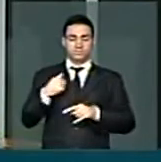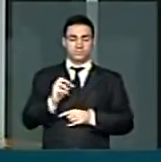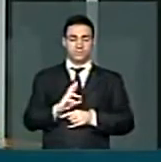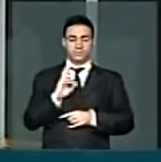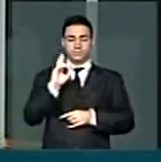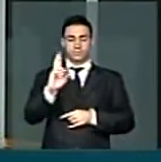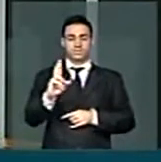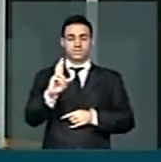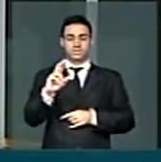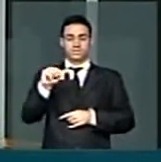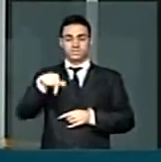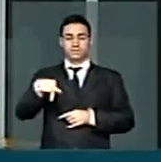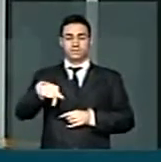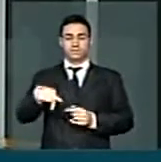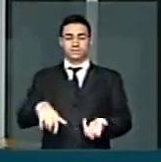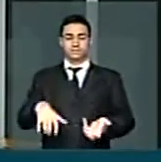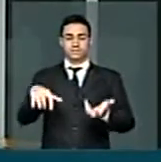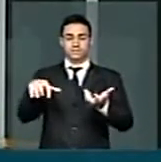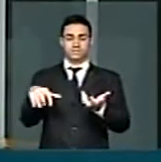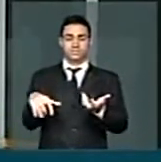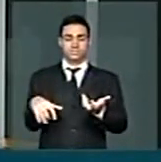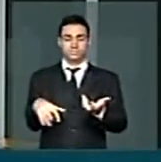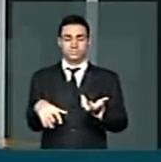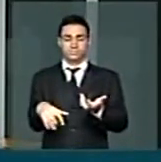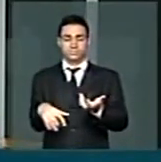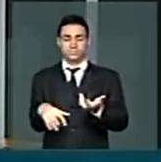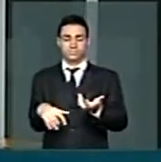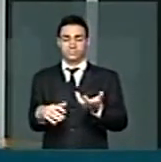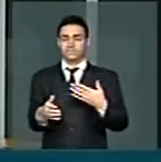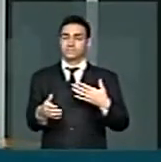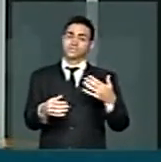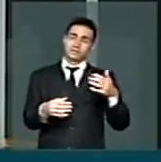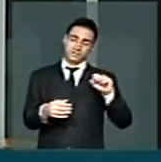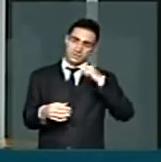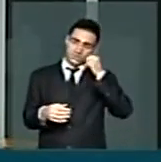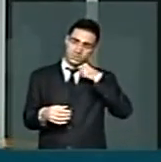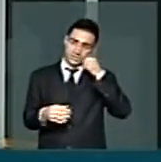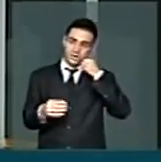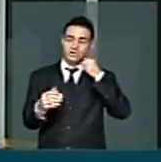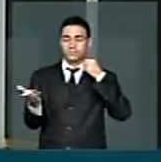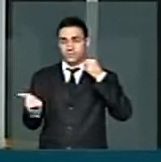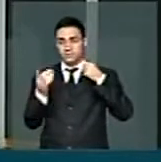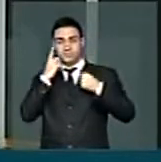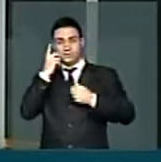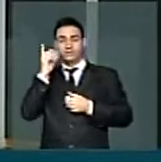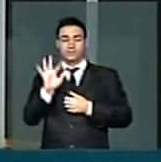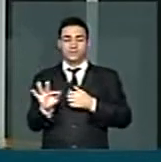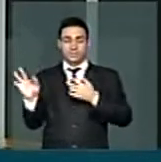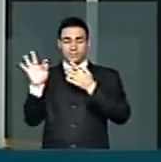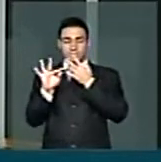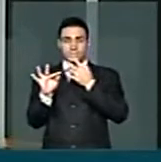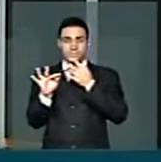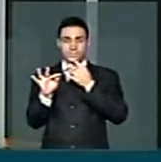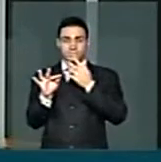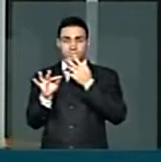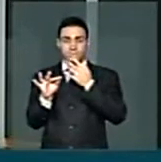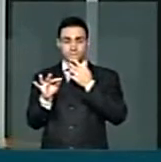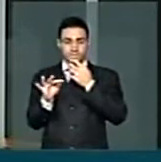no Parlamento brasileiro, quer como senador que fui e deputado federal que